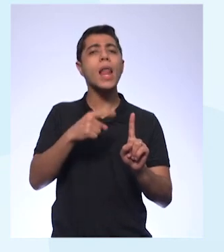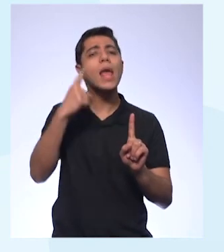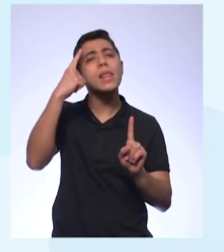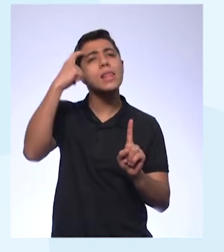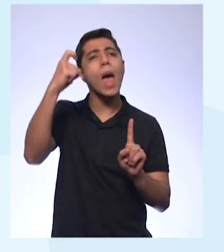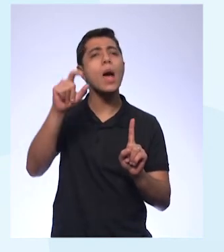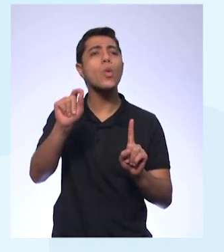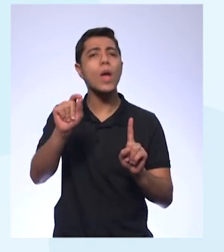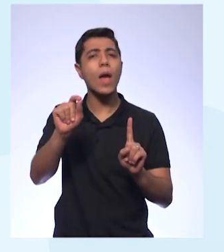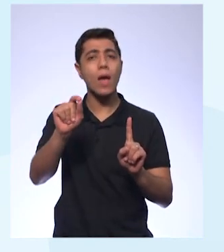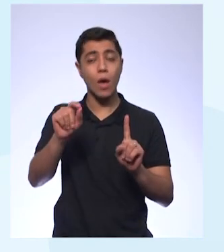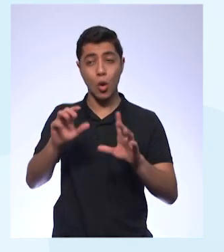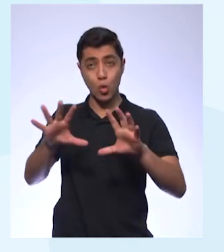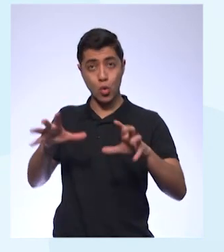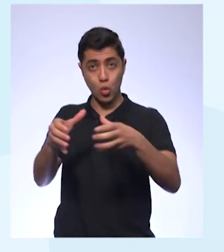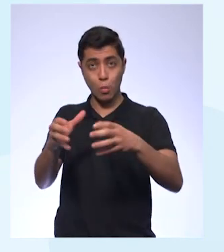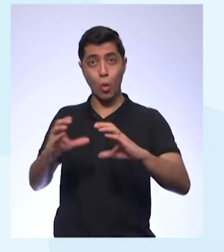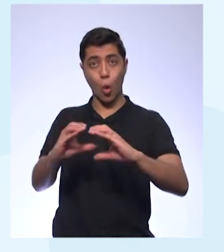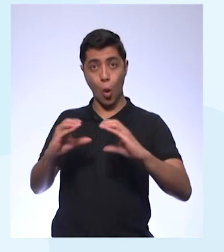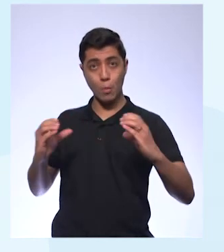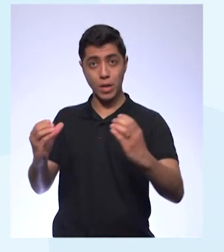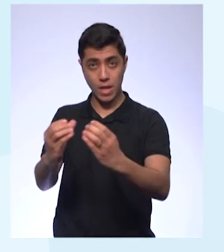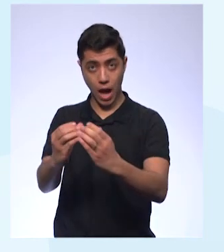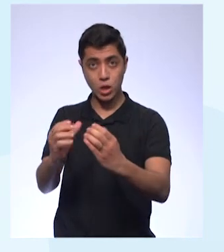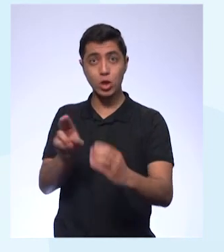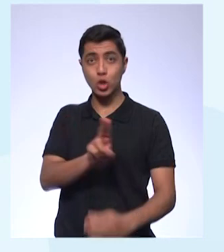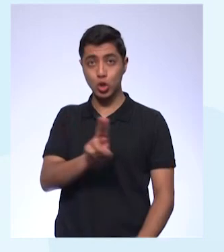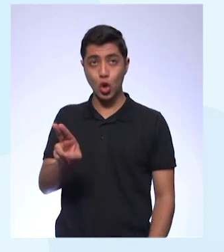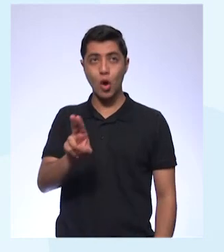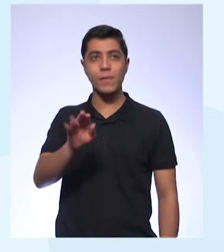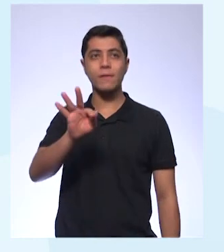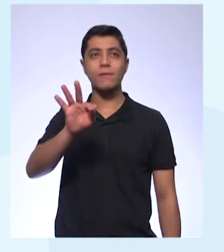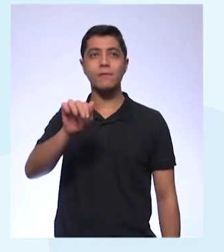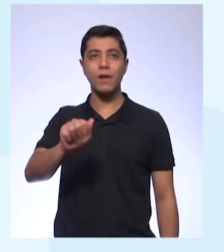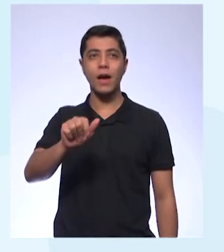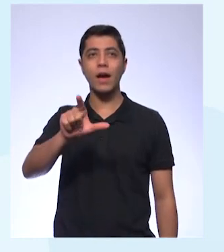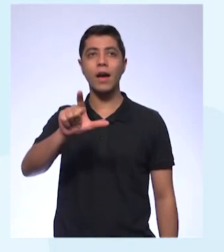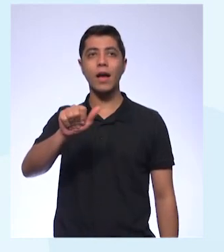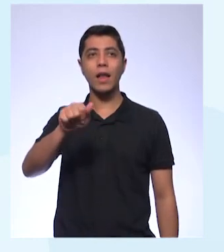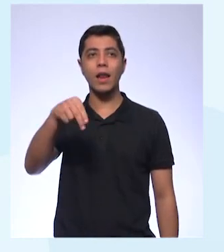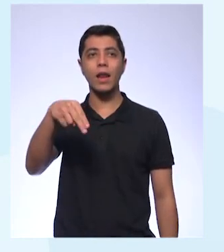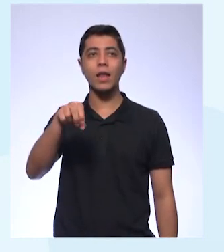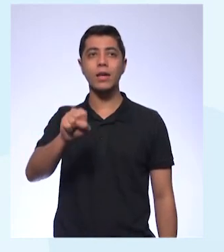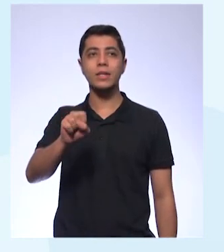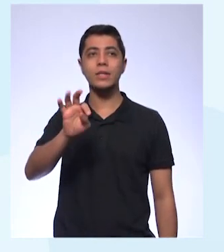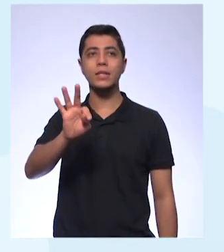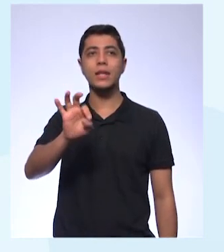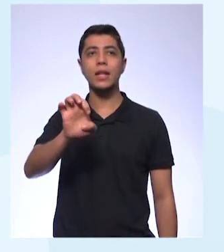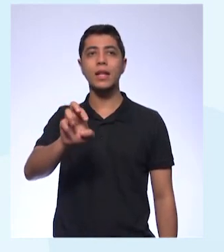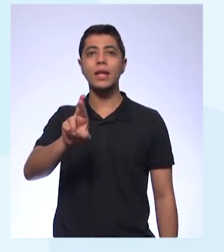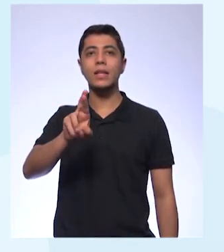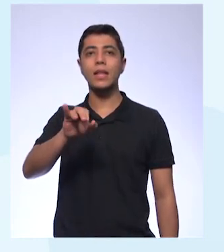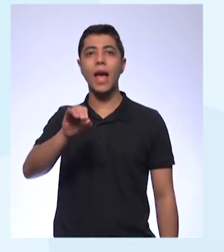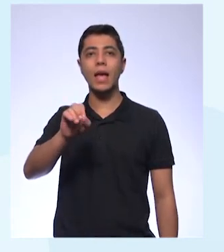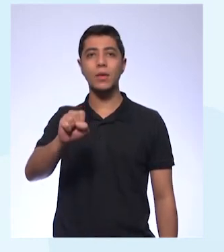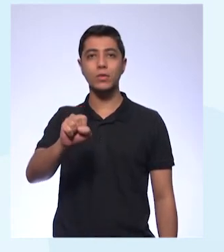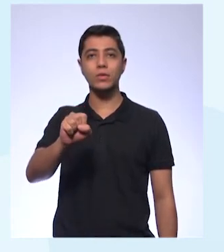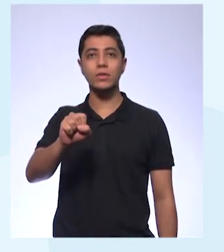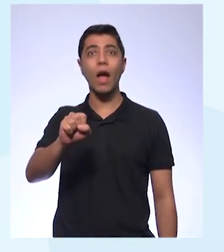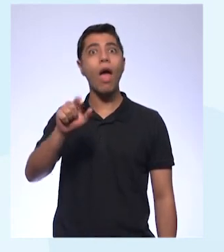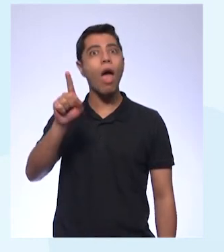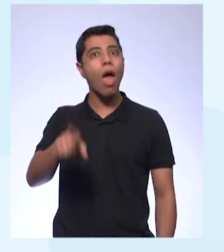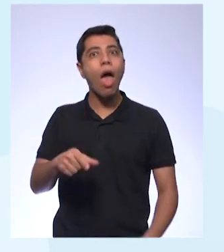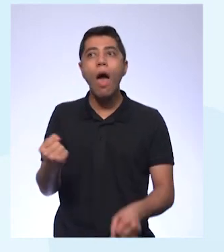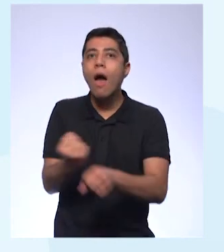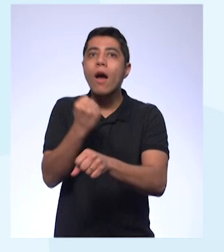são comunidades, ela vai ter uma estrutura física, como vocês estão vendo aí na imagem, é uma construção imensa,